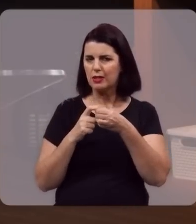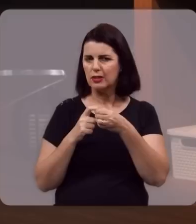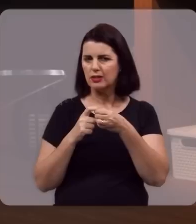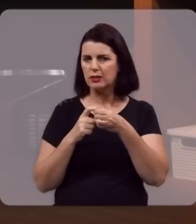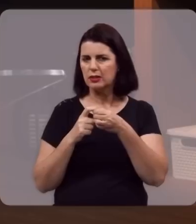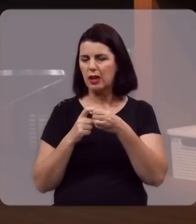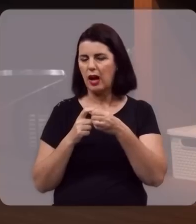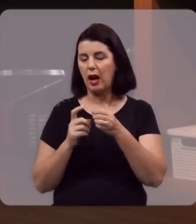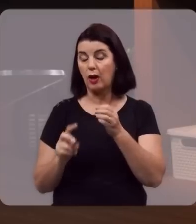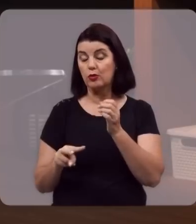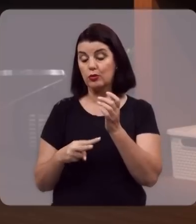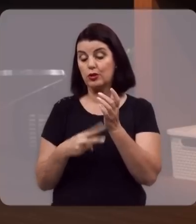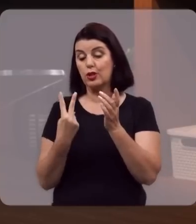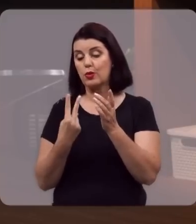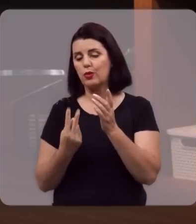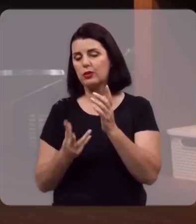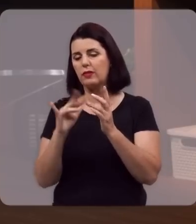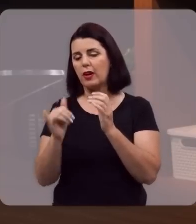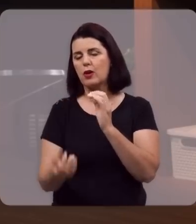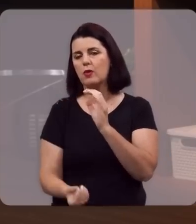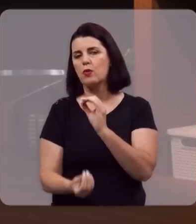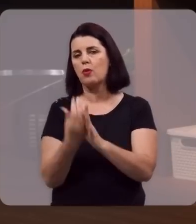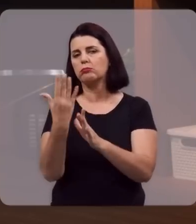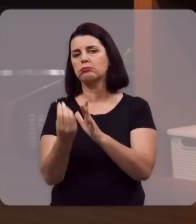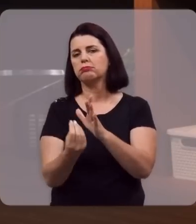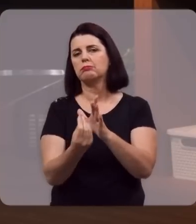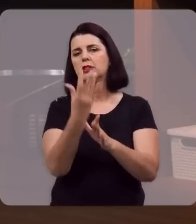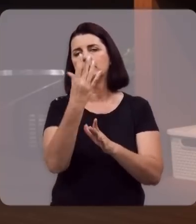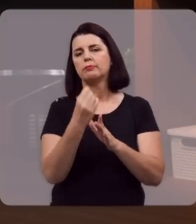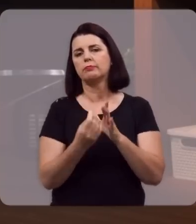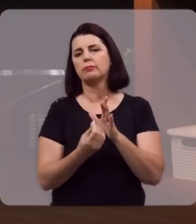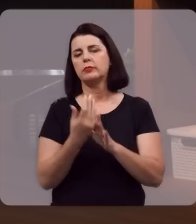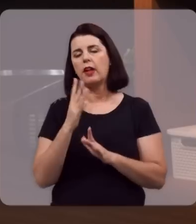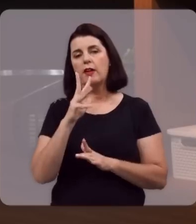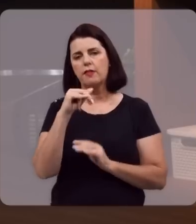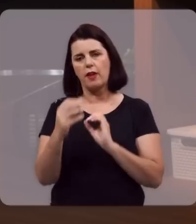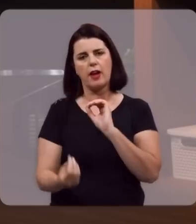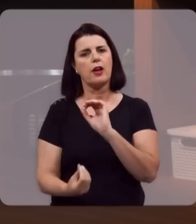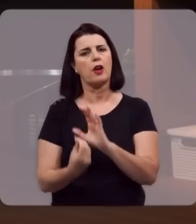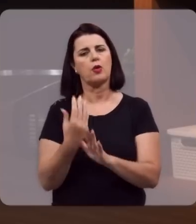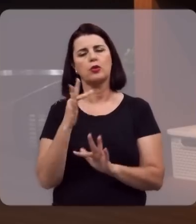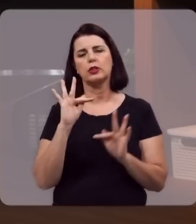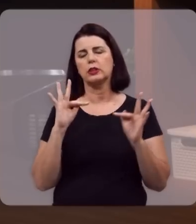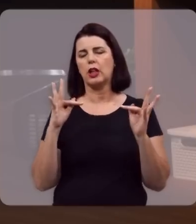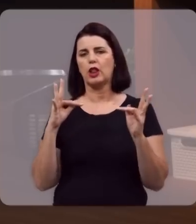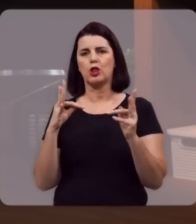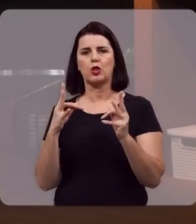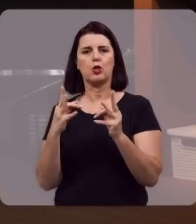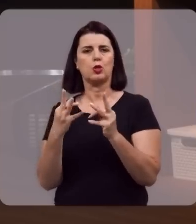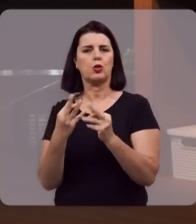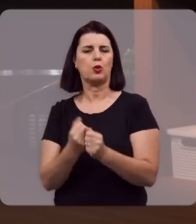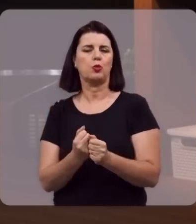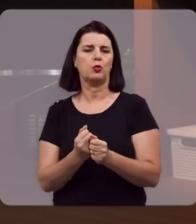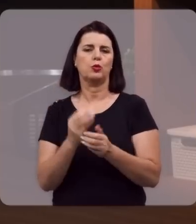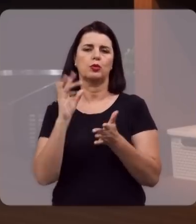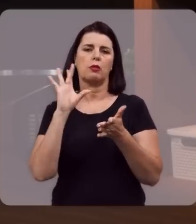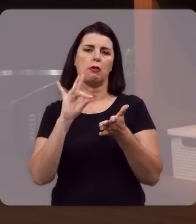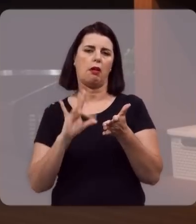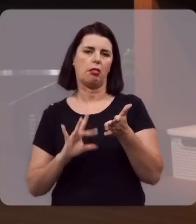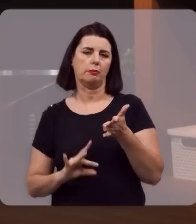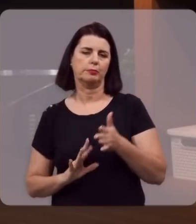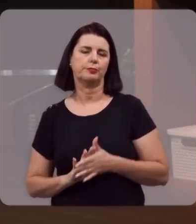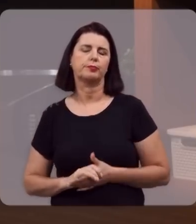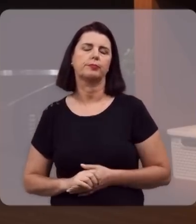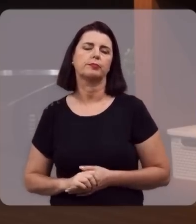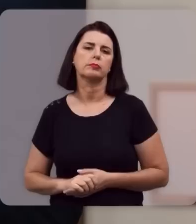os sinais da segunda vinda estão se cumprindo. E hão de se cumprir, literal e